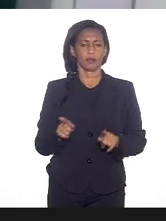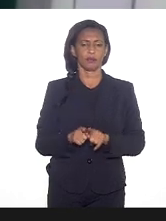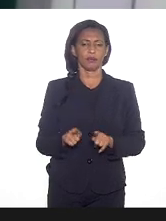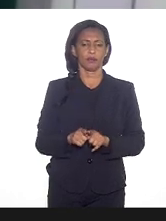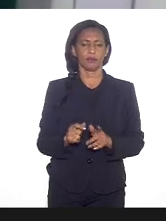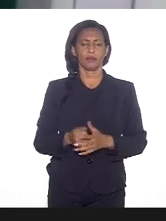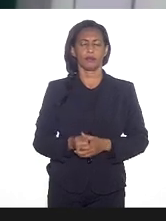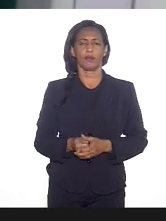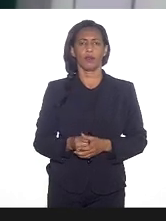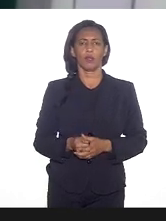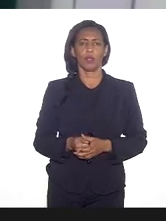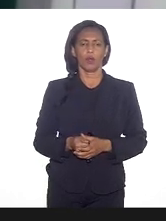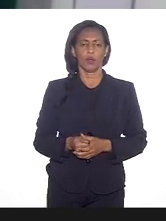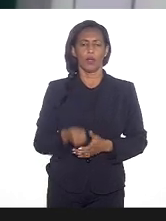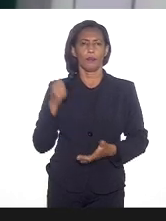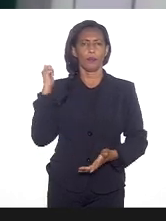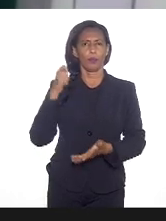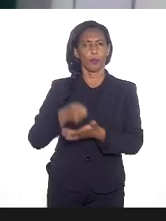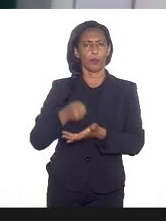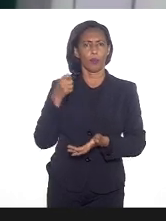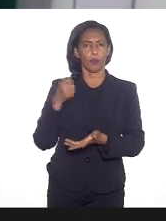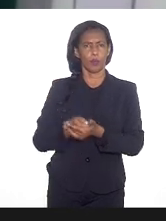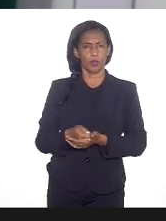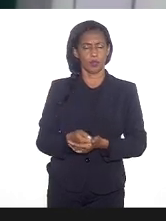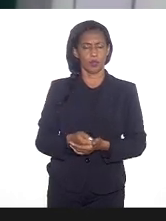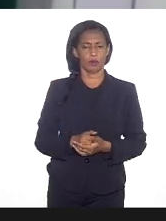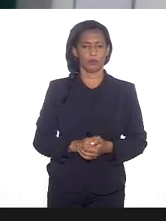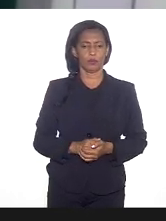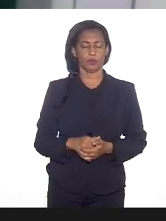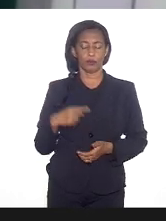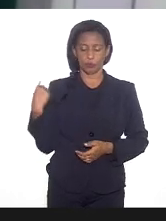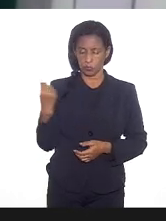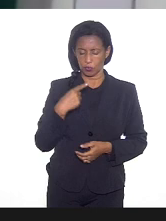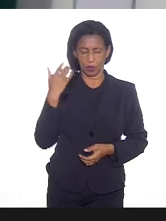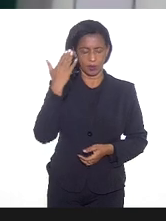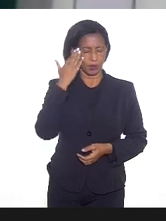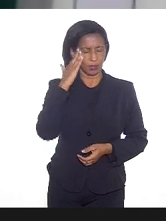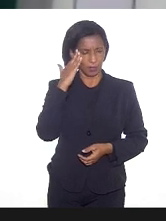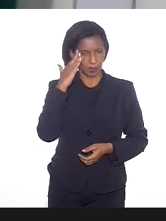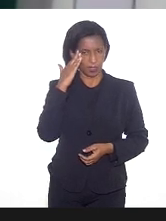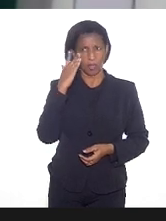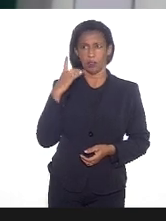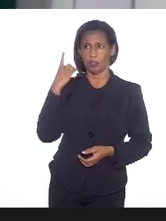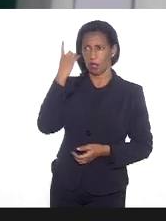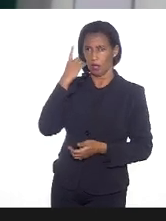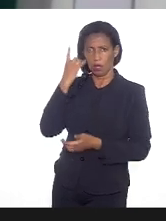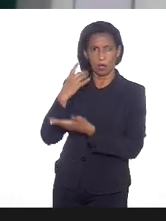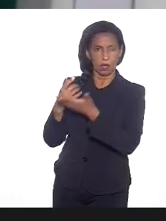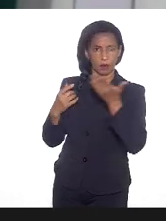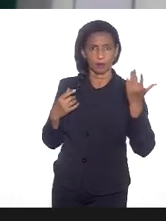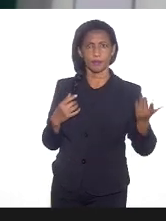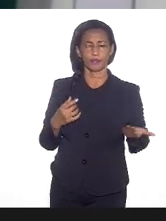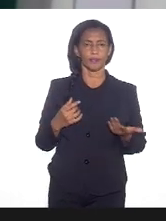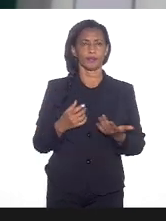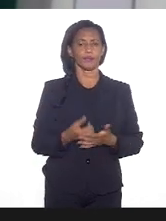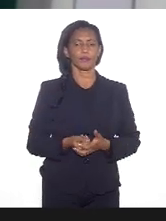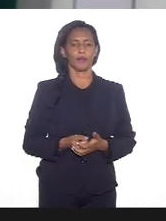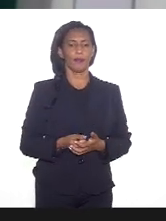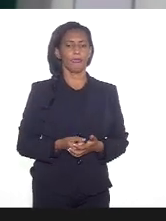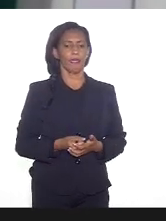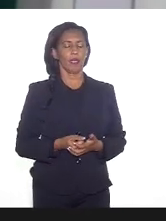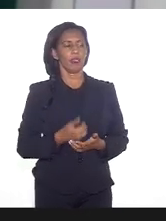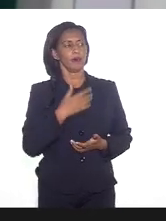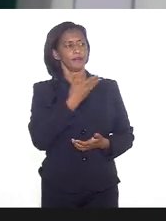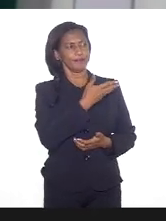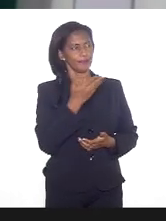tem a ver com as punições propostas. Porque nós entendemos, deputada Marta Rocha, deputado Alexandre Freitas, deputado Eliomar Coelho, presidente